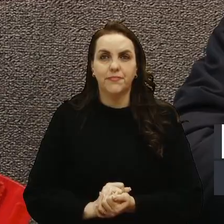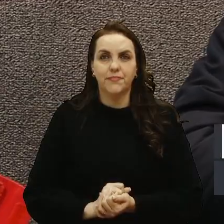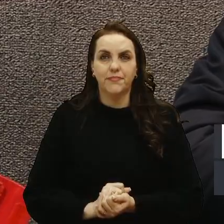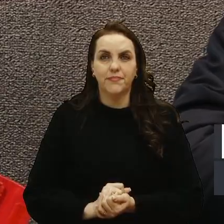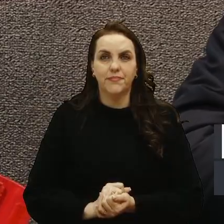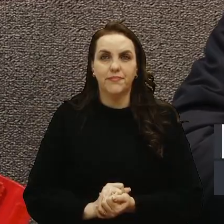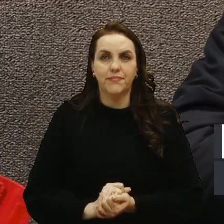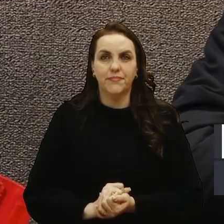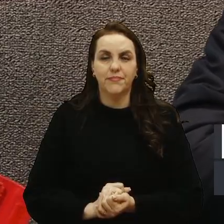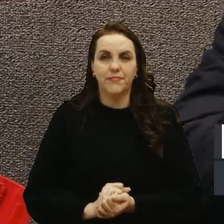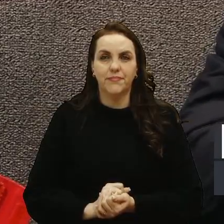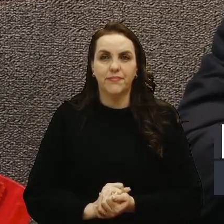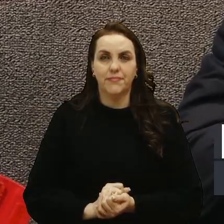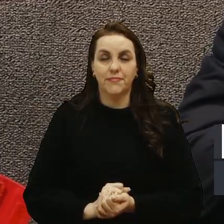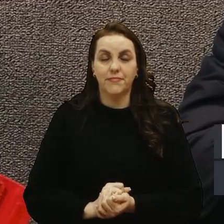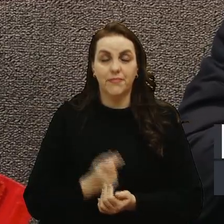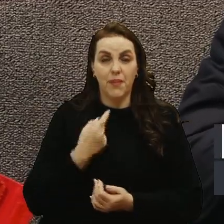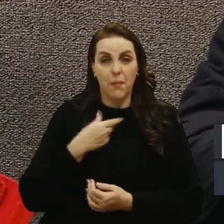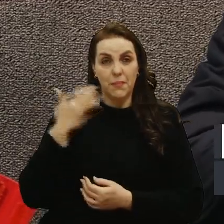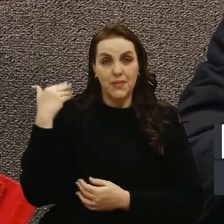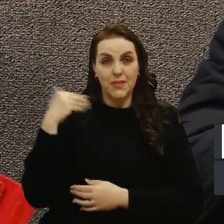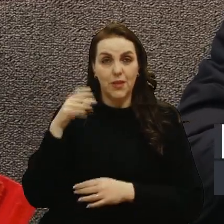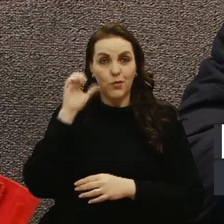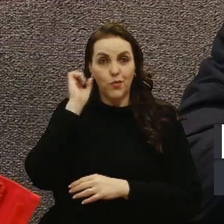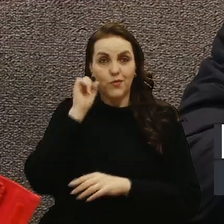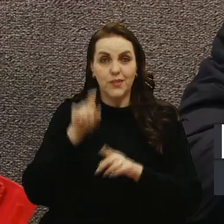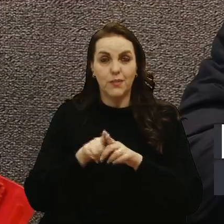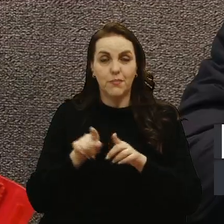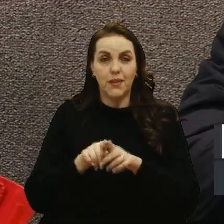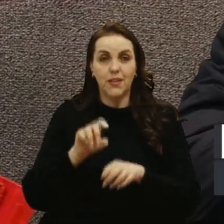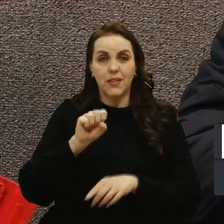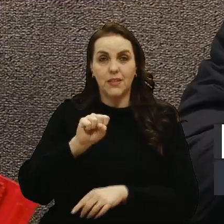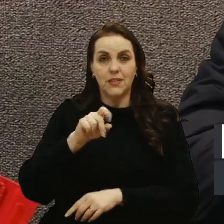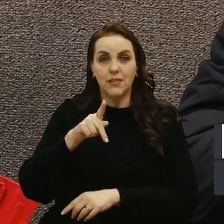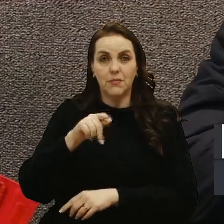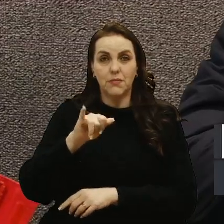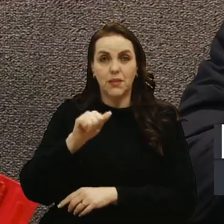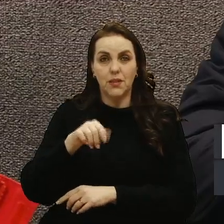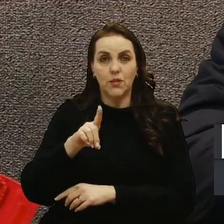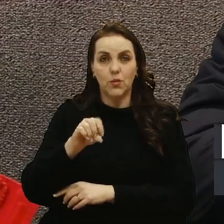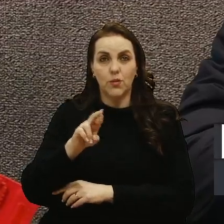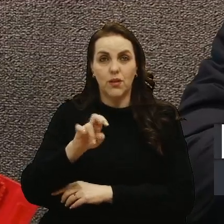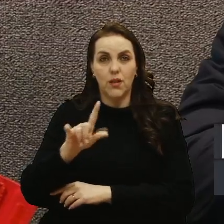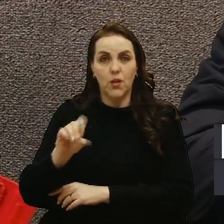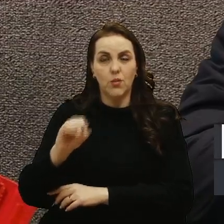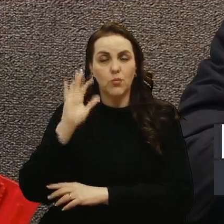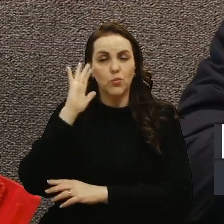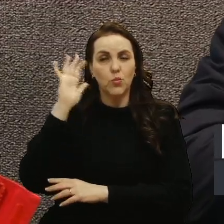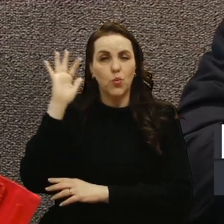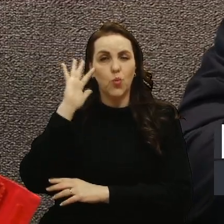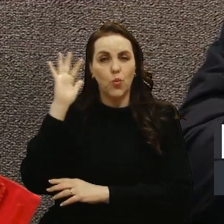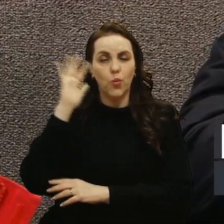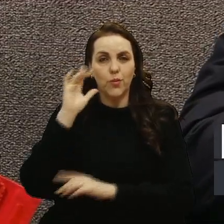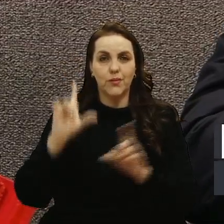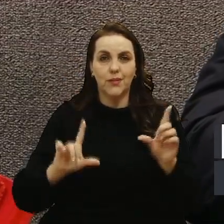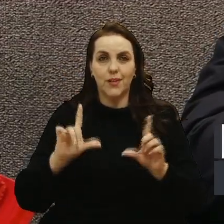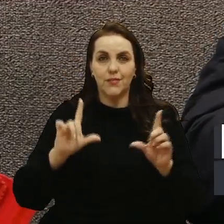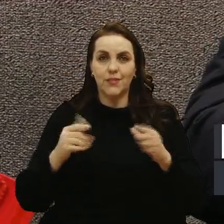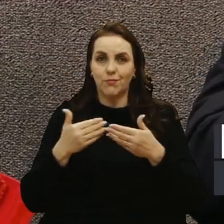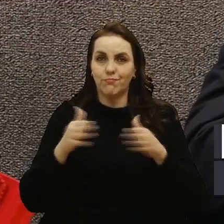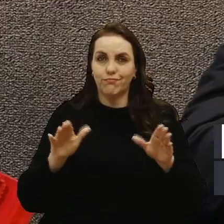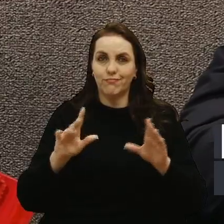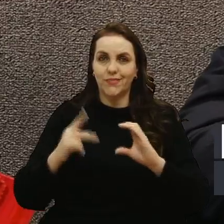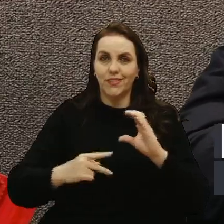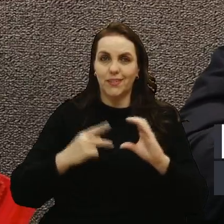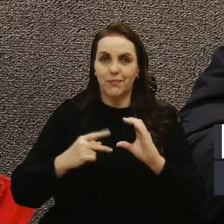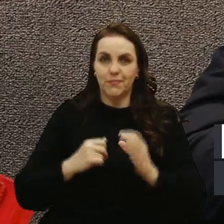eu vi até do Spandorello na época que tinha o sonho de uma TV aberta. Em 2023, quando fui presidente